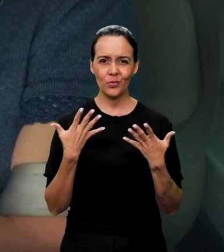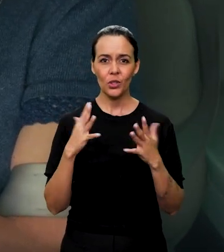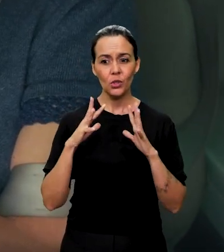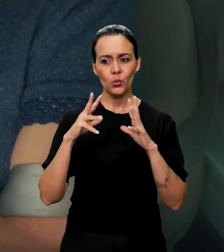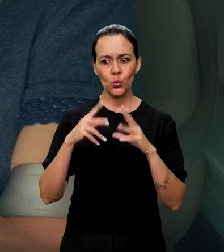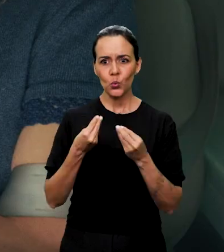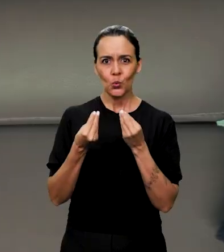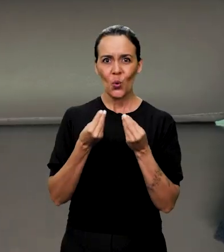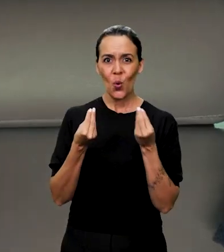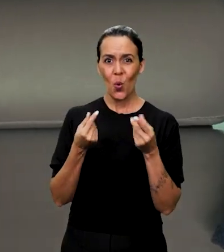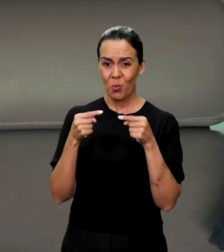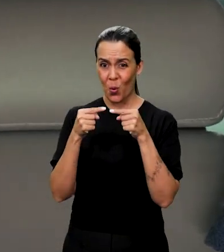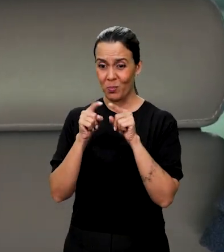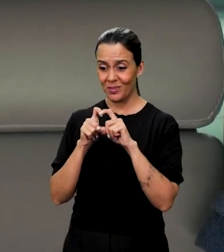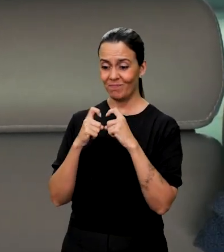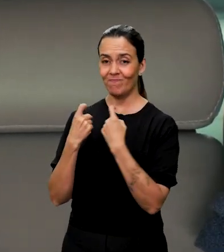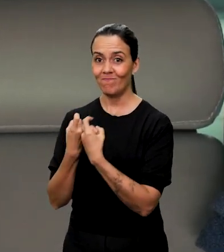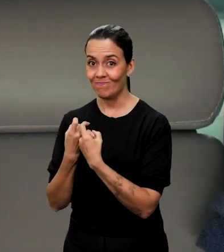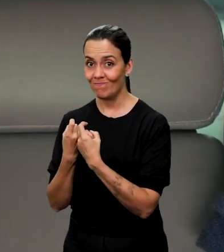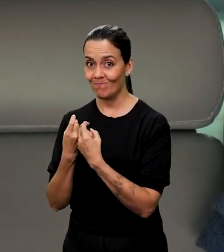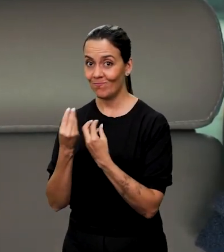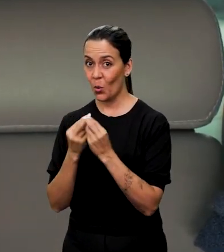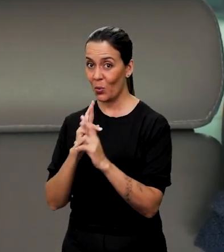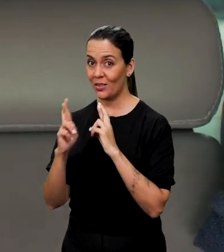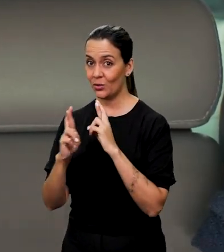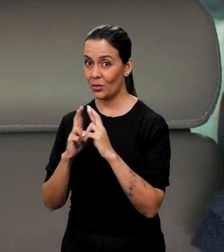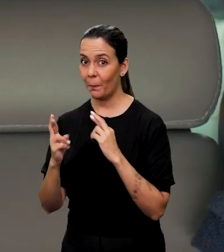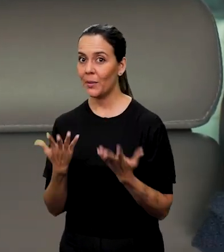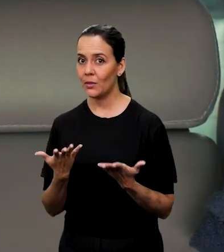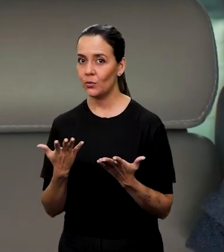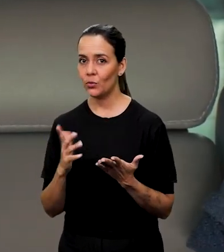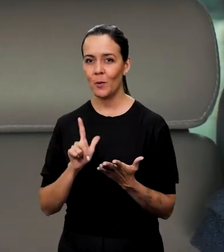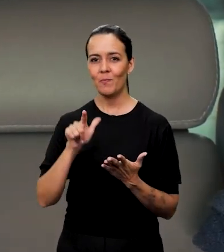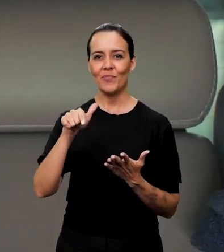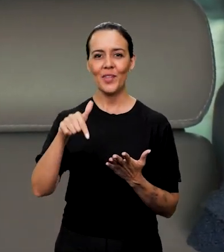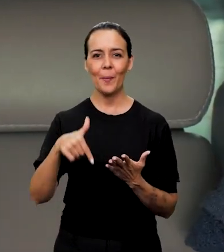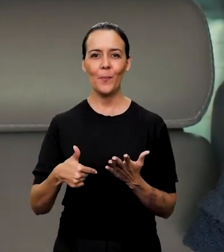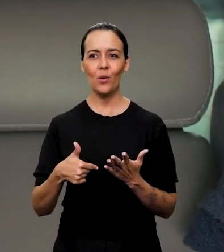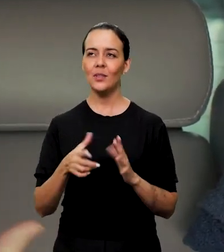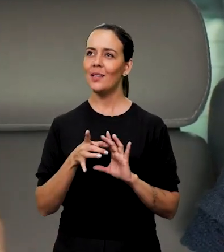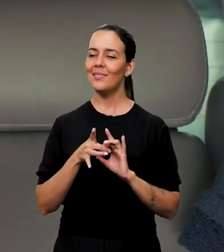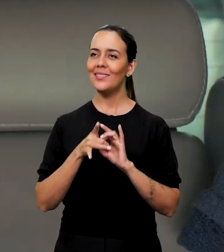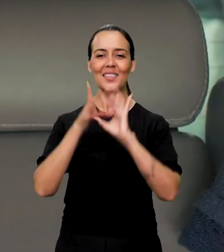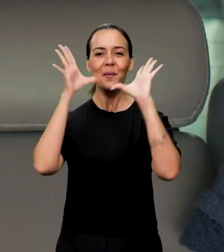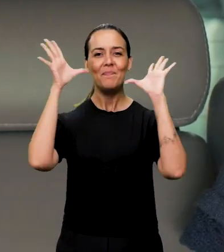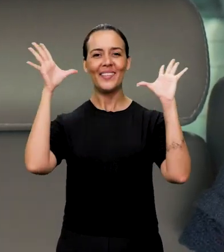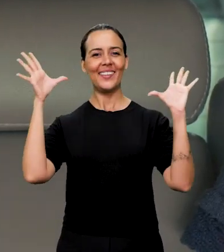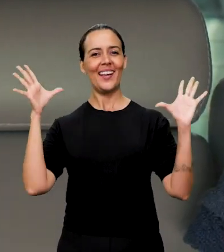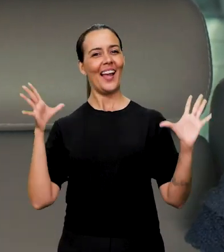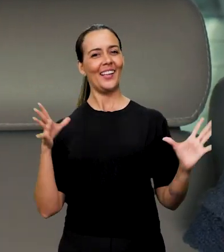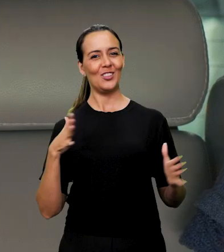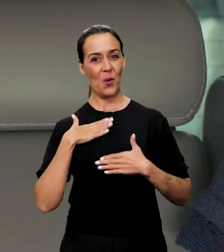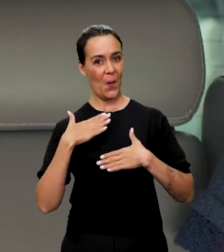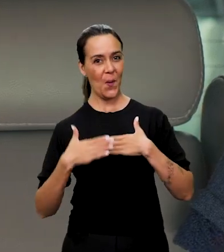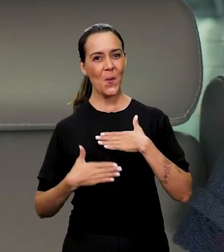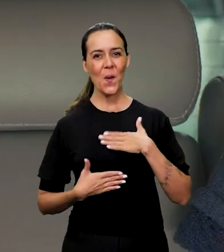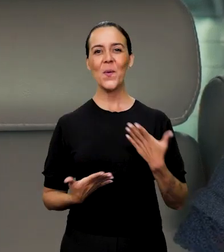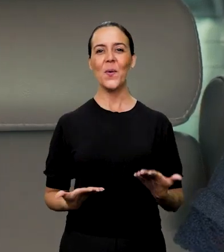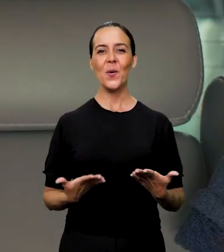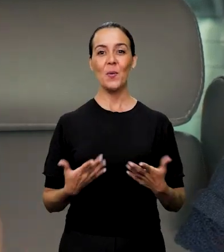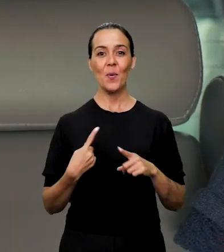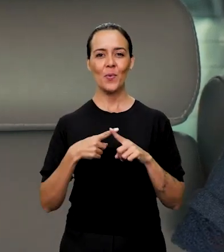nosso relacionamento, até que um dia, Tem pele e depois de um olhos tempo, claros. chega a liberdade. E a gente pode curtir essa liberdade na